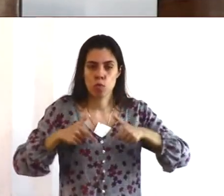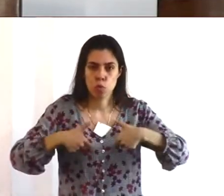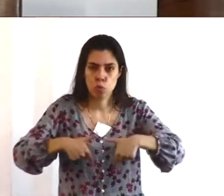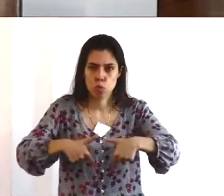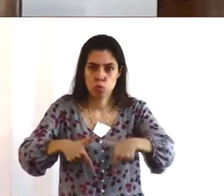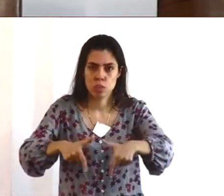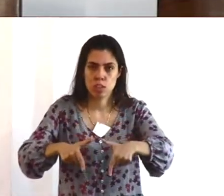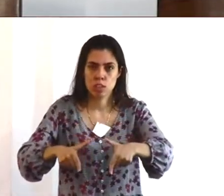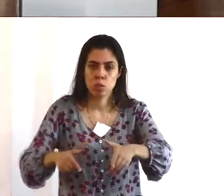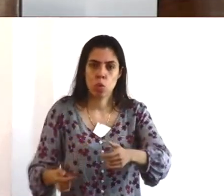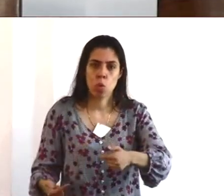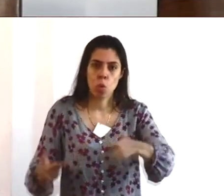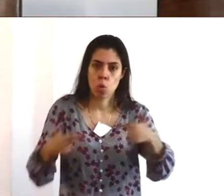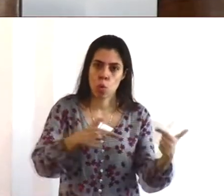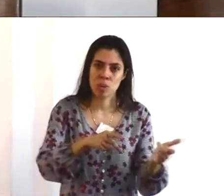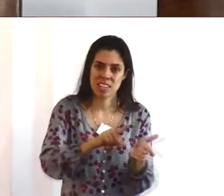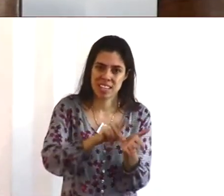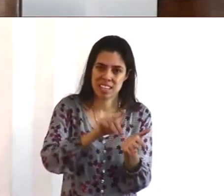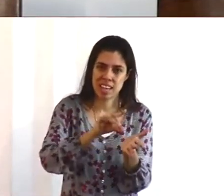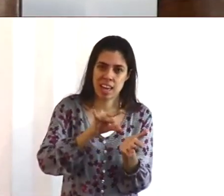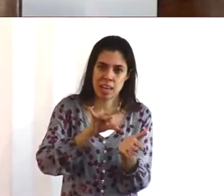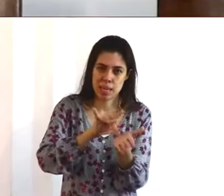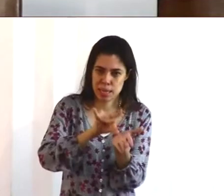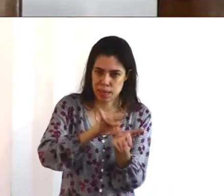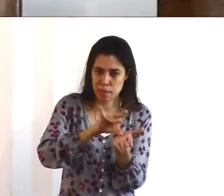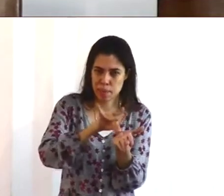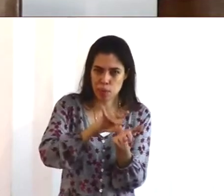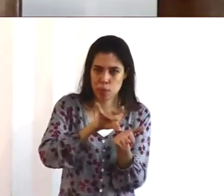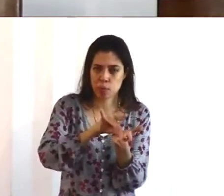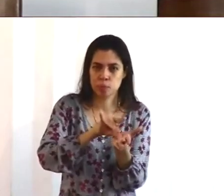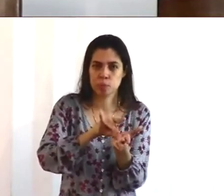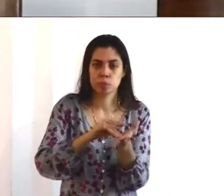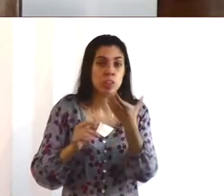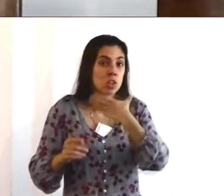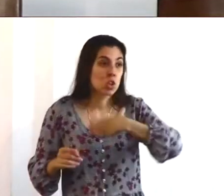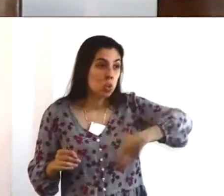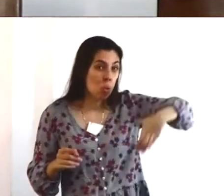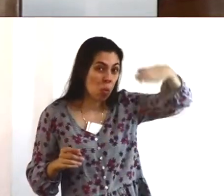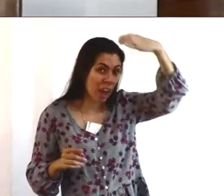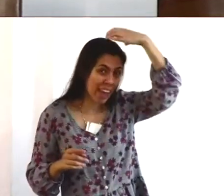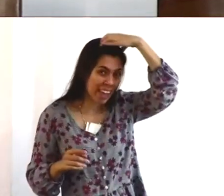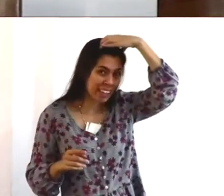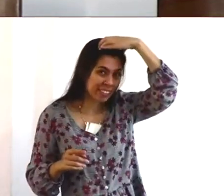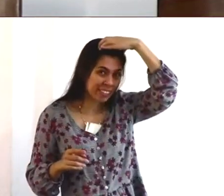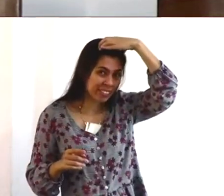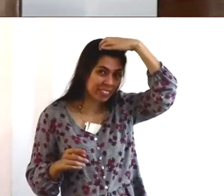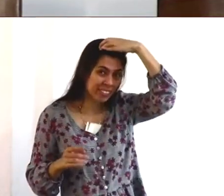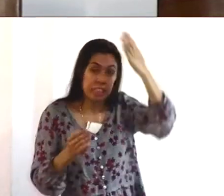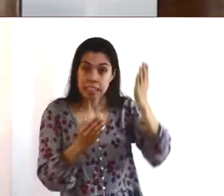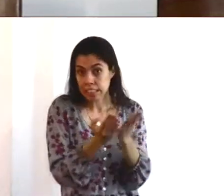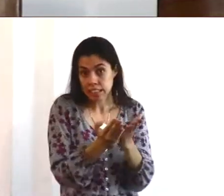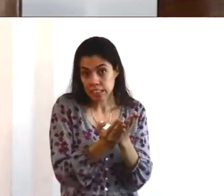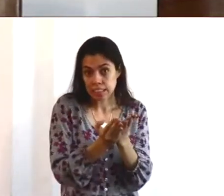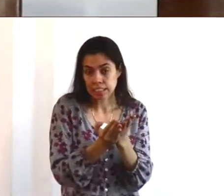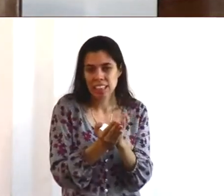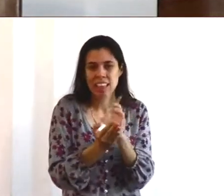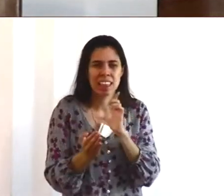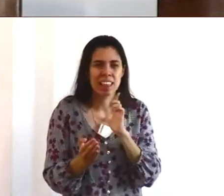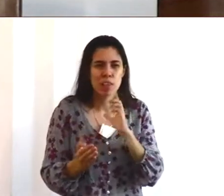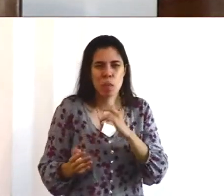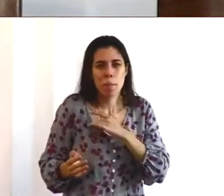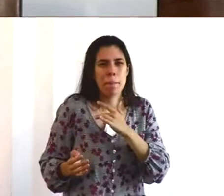eram numerosos. E lá diz para nós que Josafá teve medo e passou a clamar ao